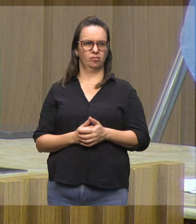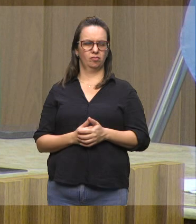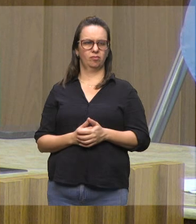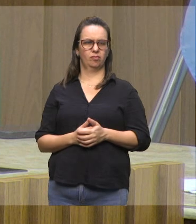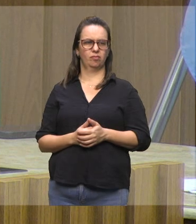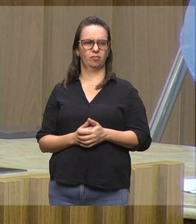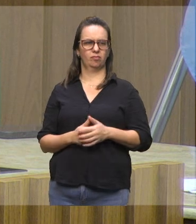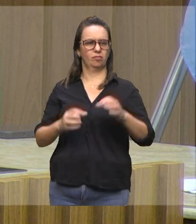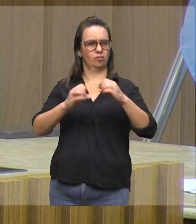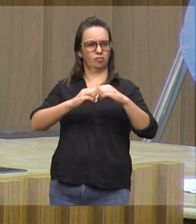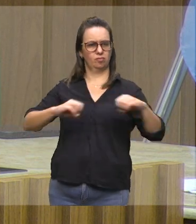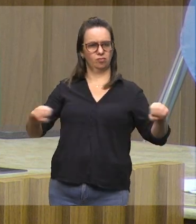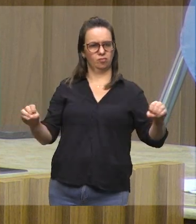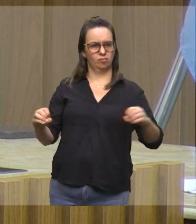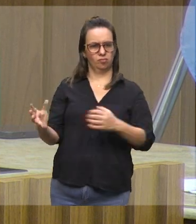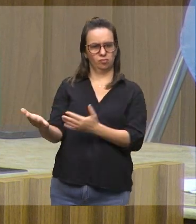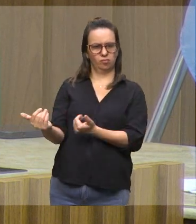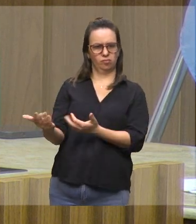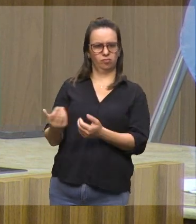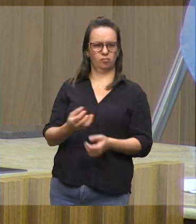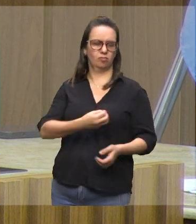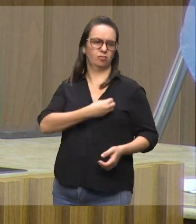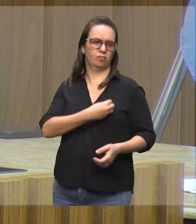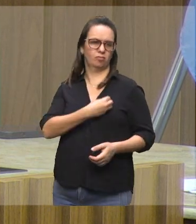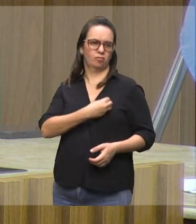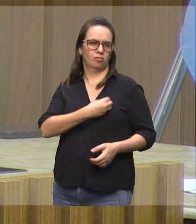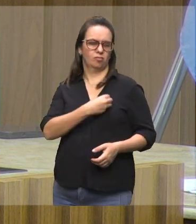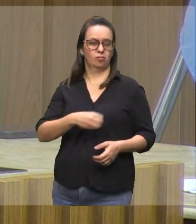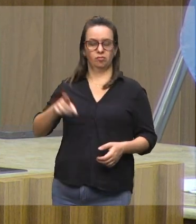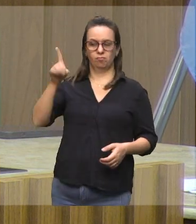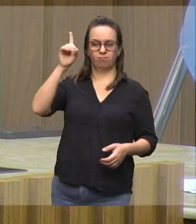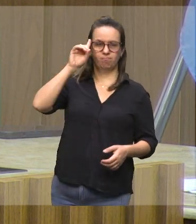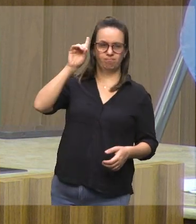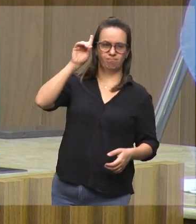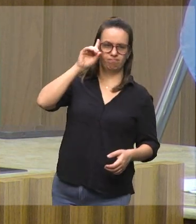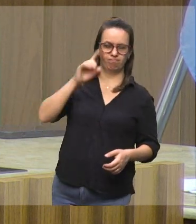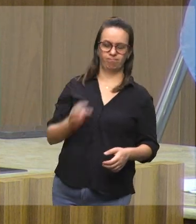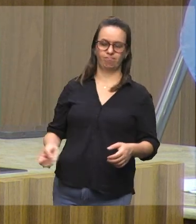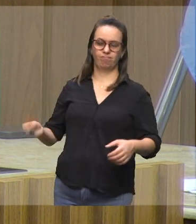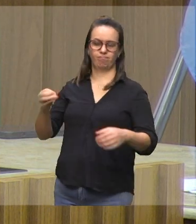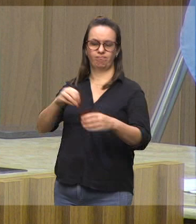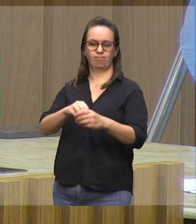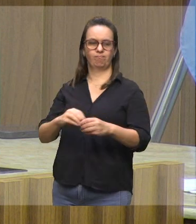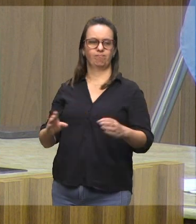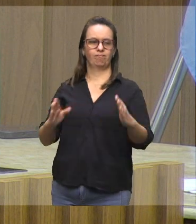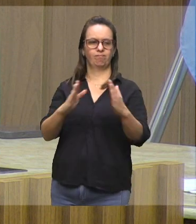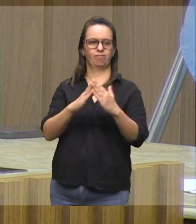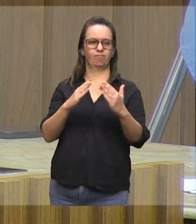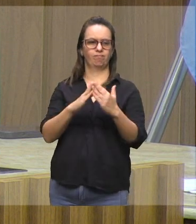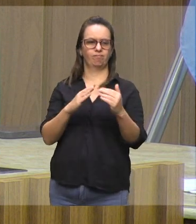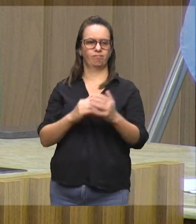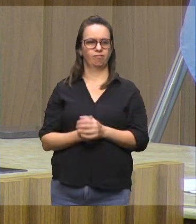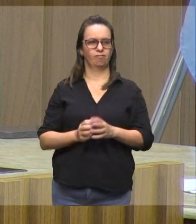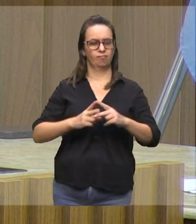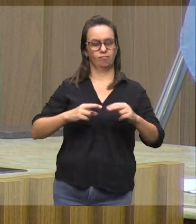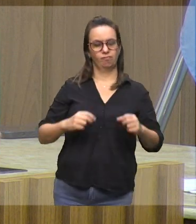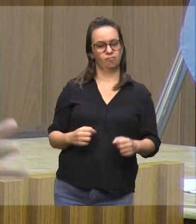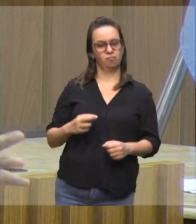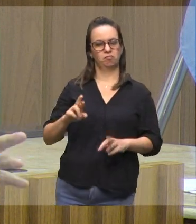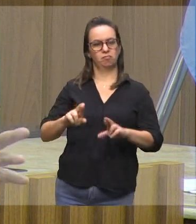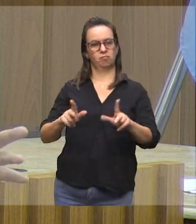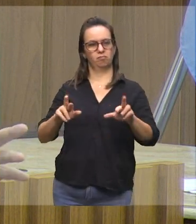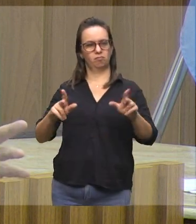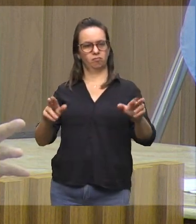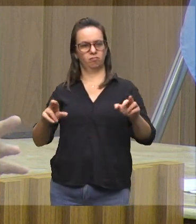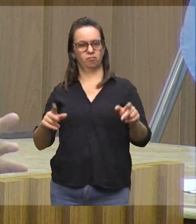alunos na sua vida, no seu dia a dia, na sua casa. Então, são aspirações individuais que cada aluno tem